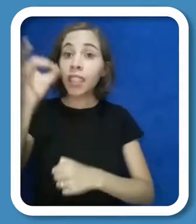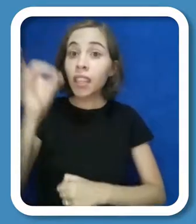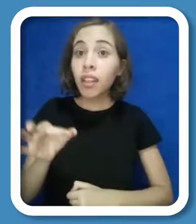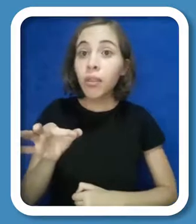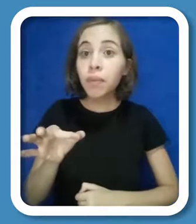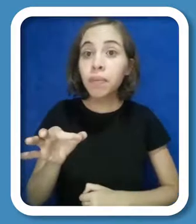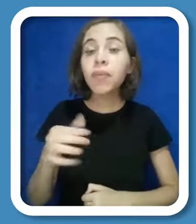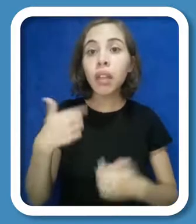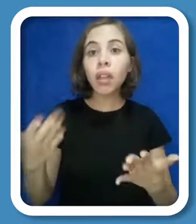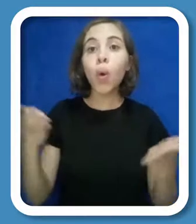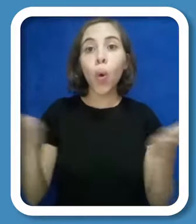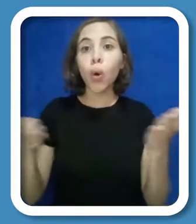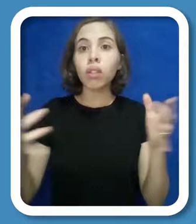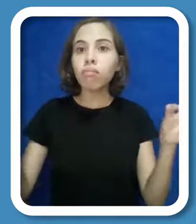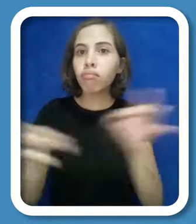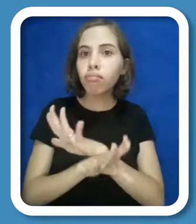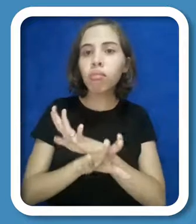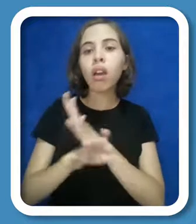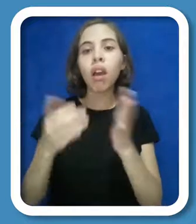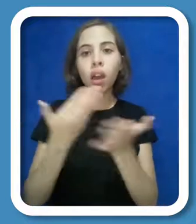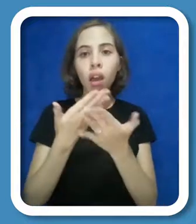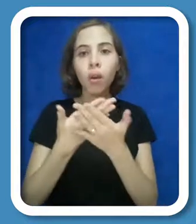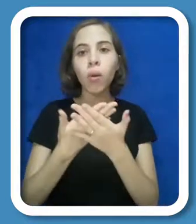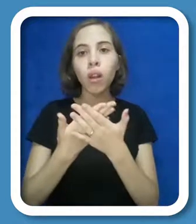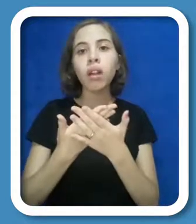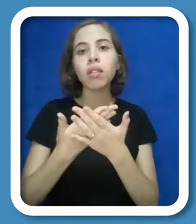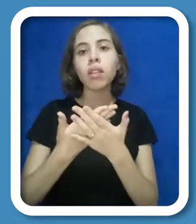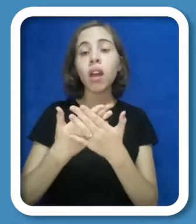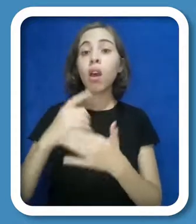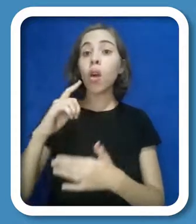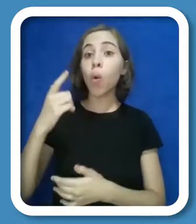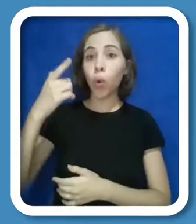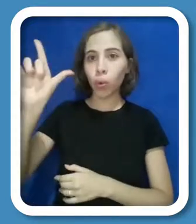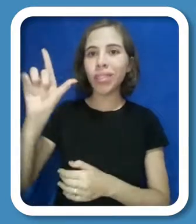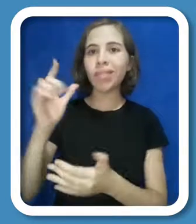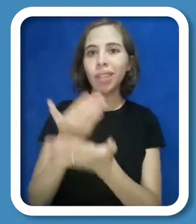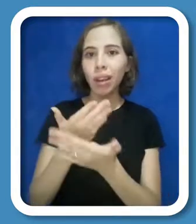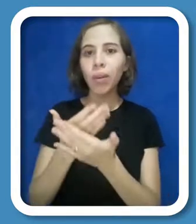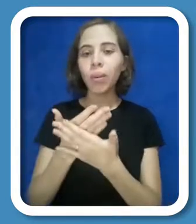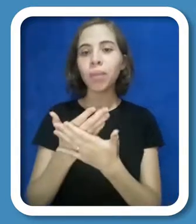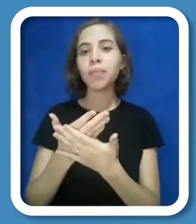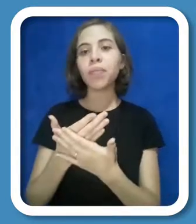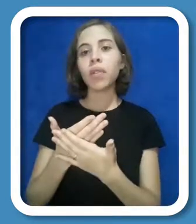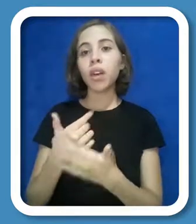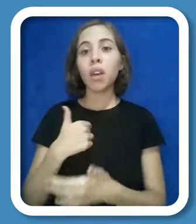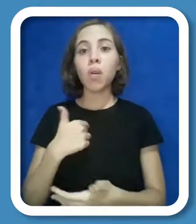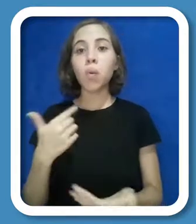Certo? Então, hoje eu vou encerrar a aula. Na próxima aula,